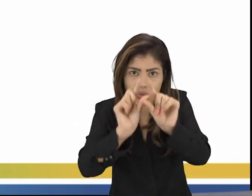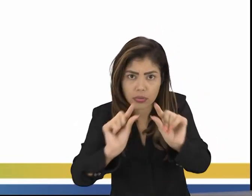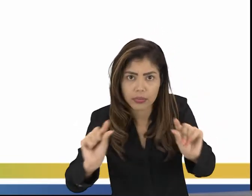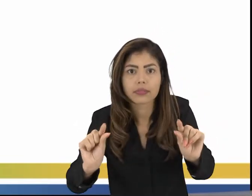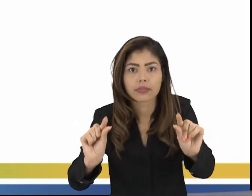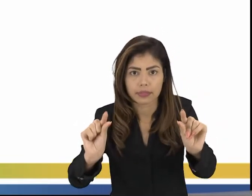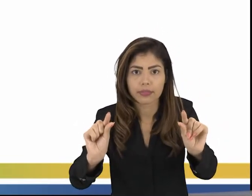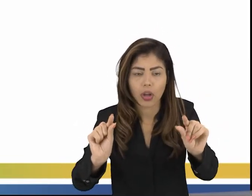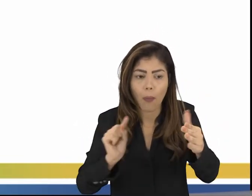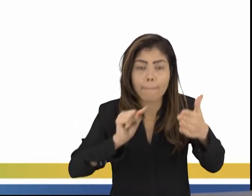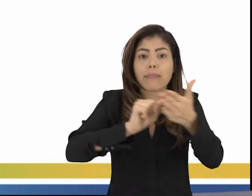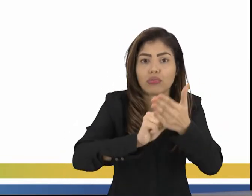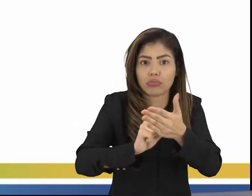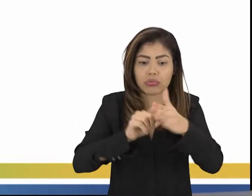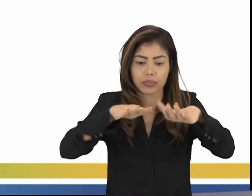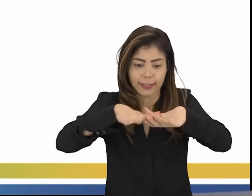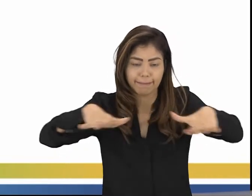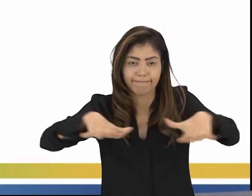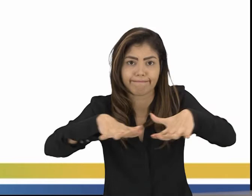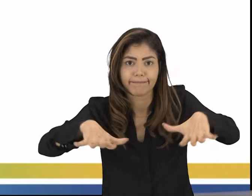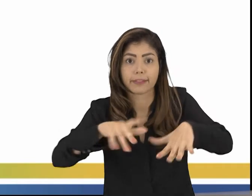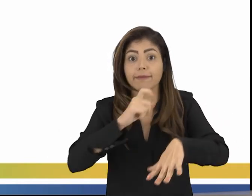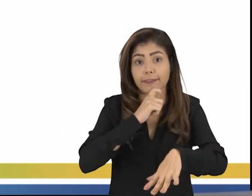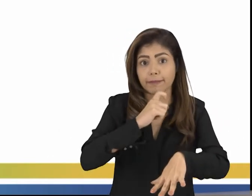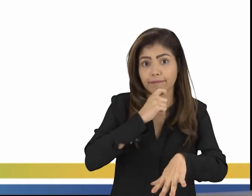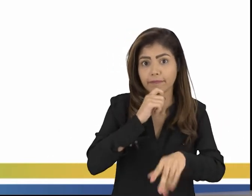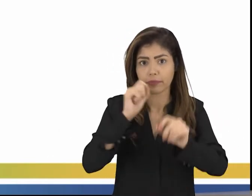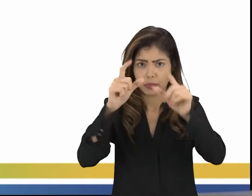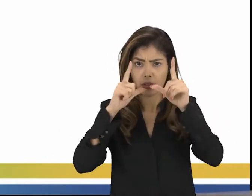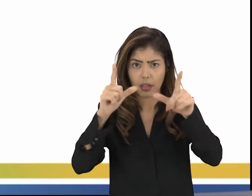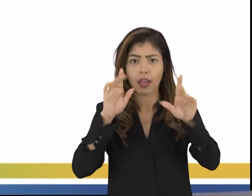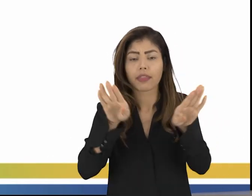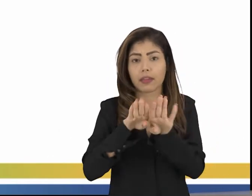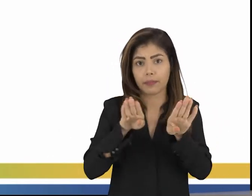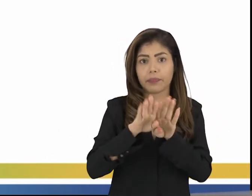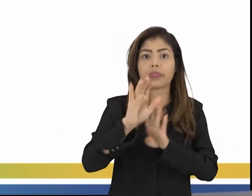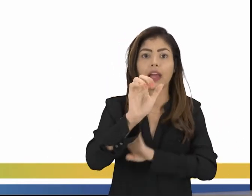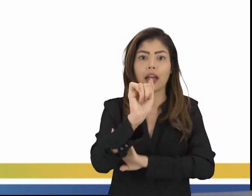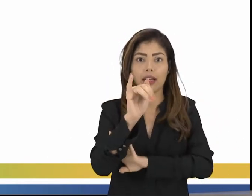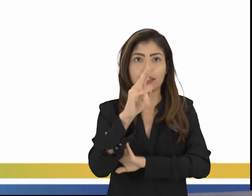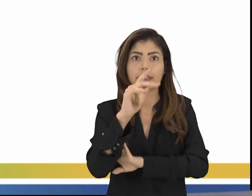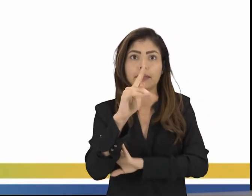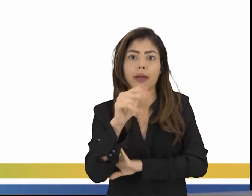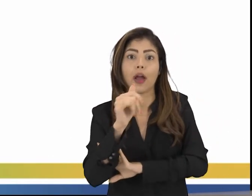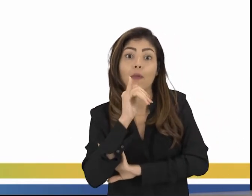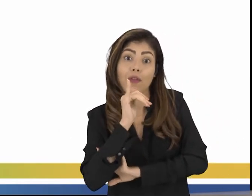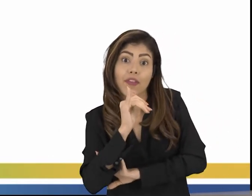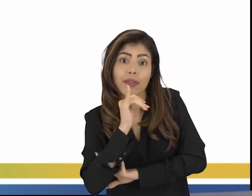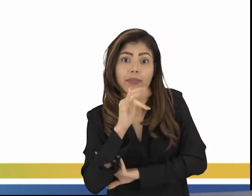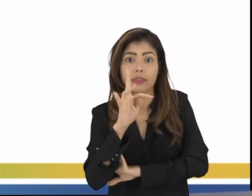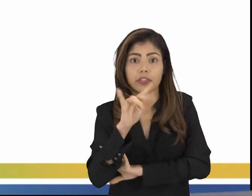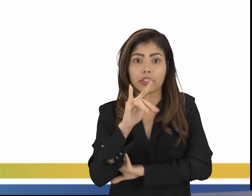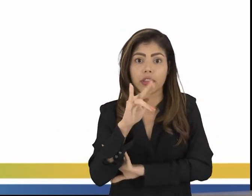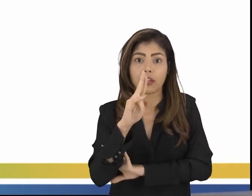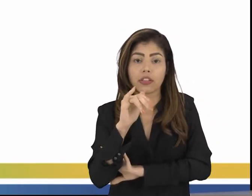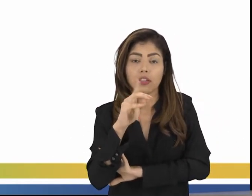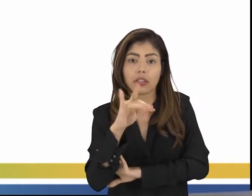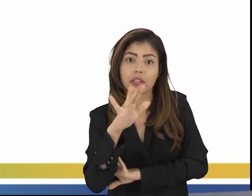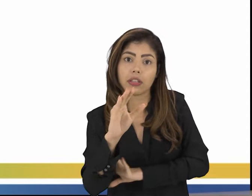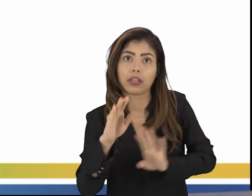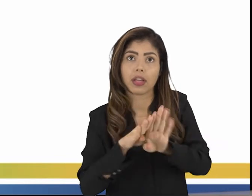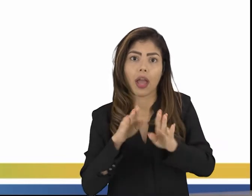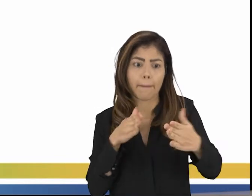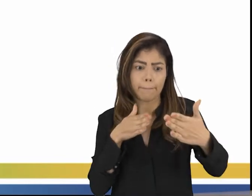de congelamento. Observe também que um iceberg, por exemplo, quando você assiste o Titanic e que o Titanic bate